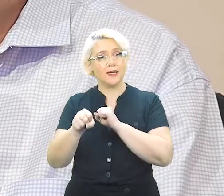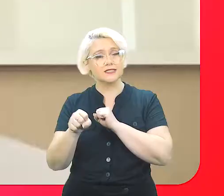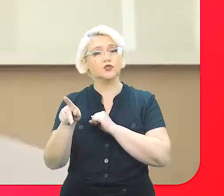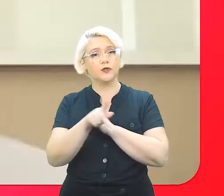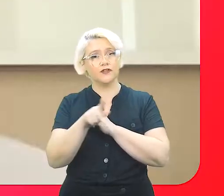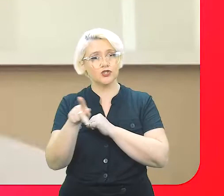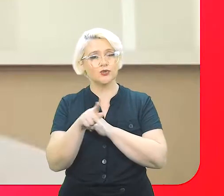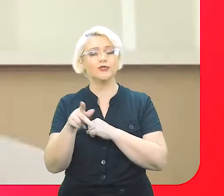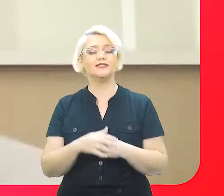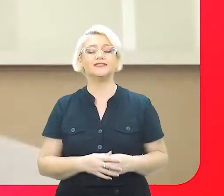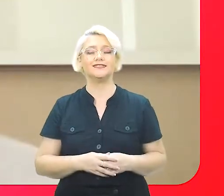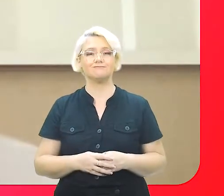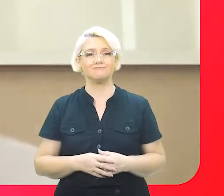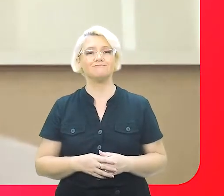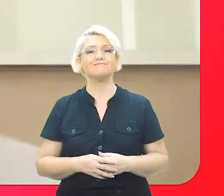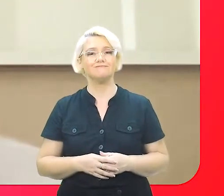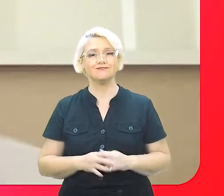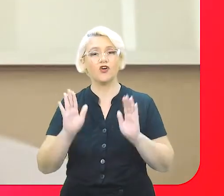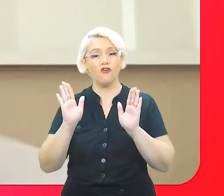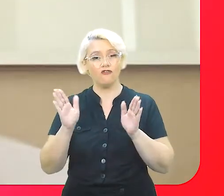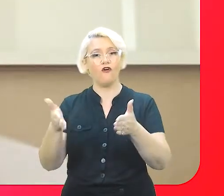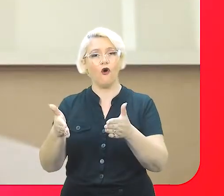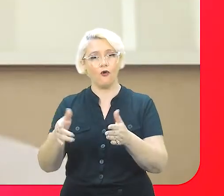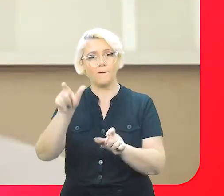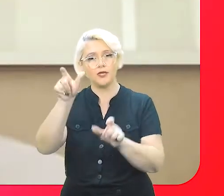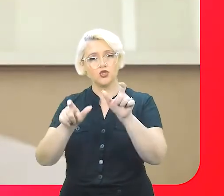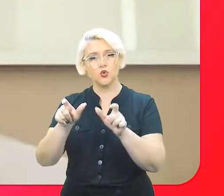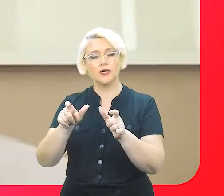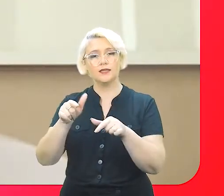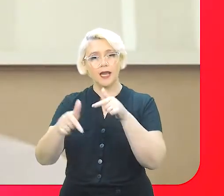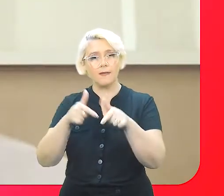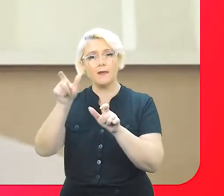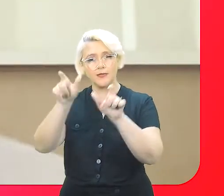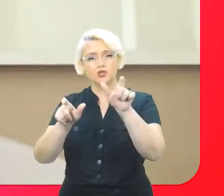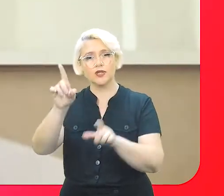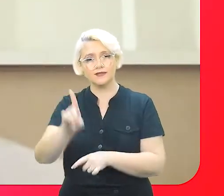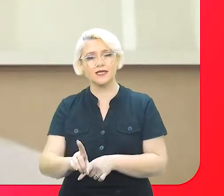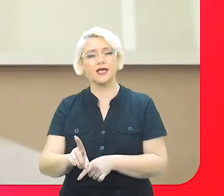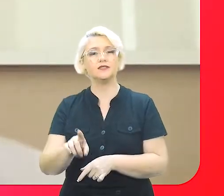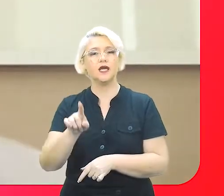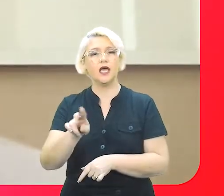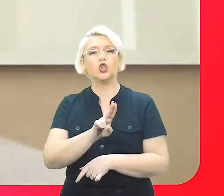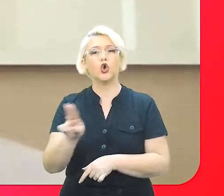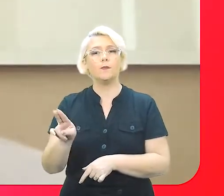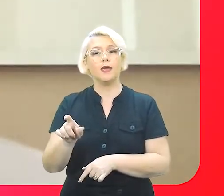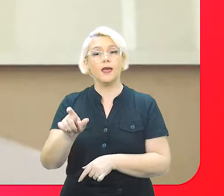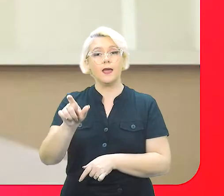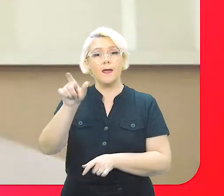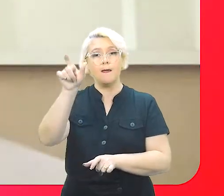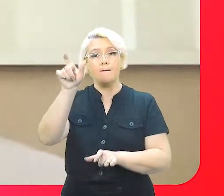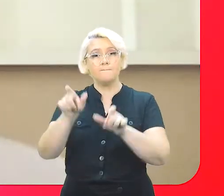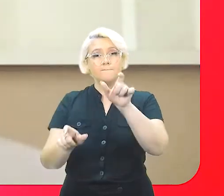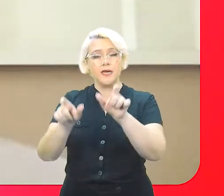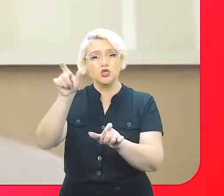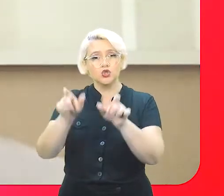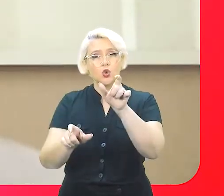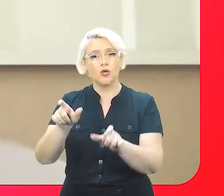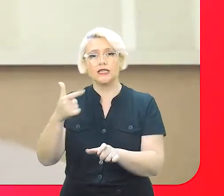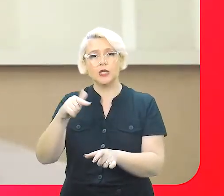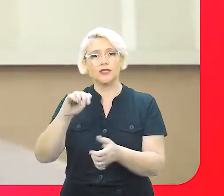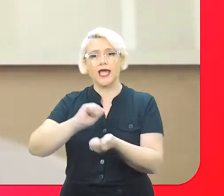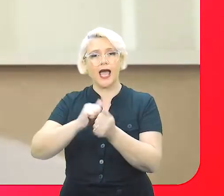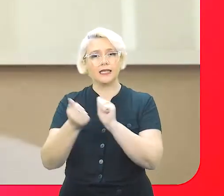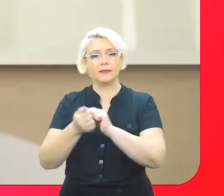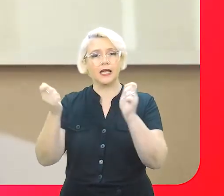de professores para pessoas com deficiência, que eram chamadas pessoas